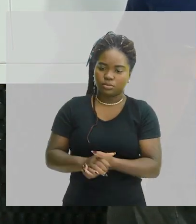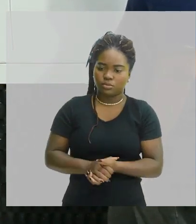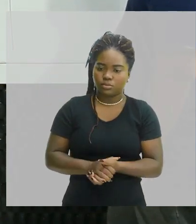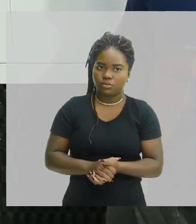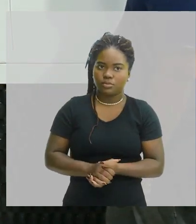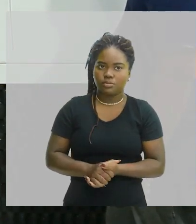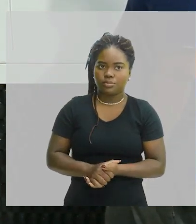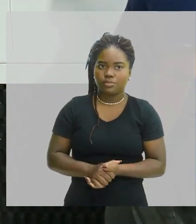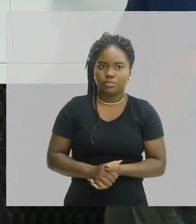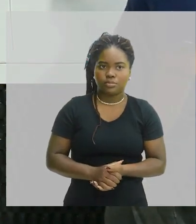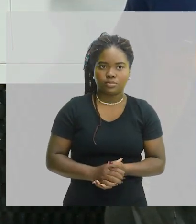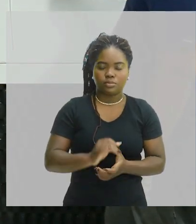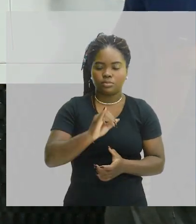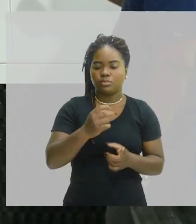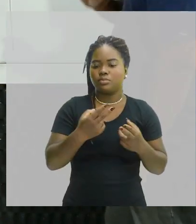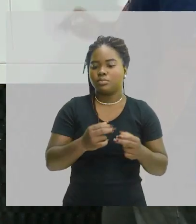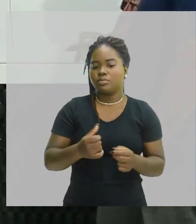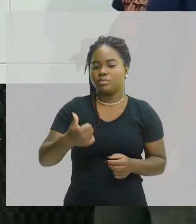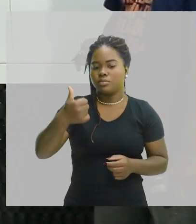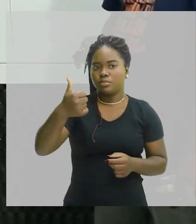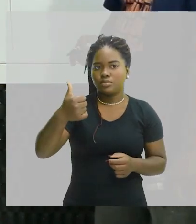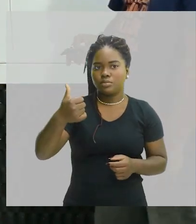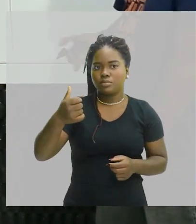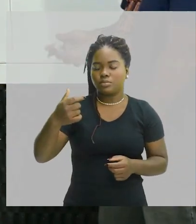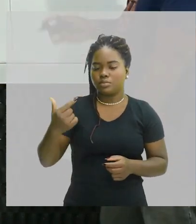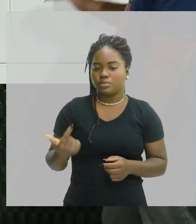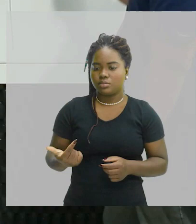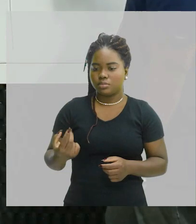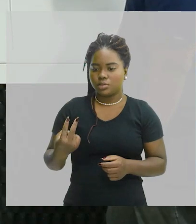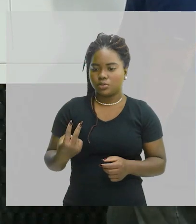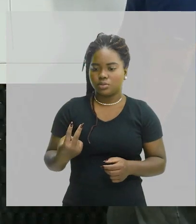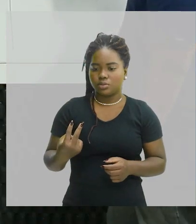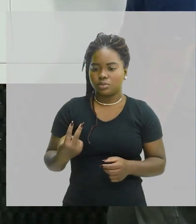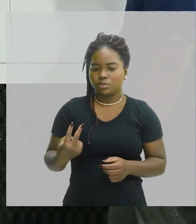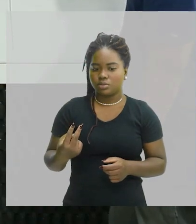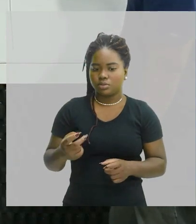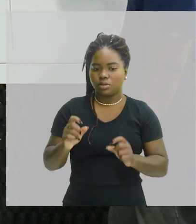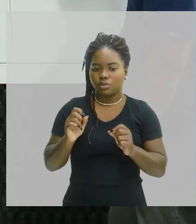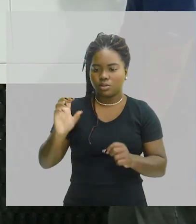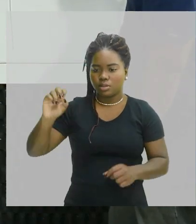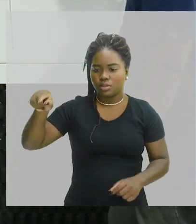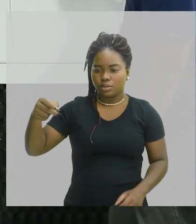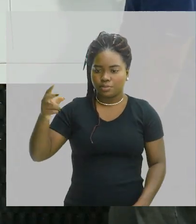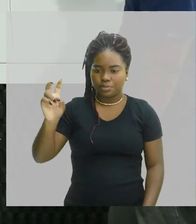dá 1, 8 dividido por 4 dá 2. Dá meio. Meio é o mesmo que